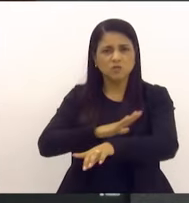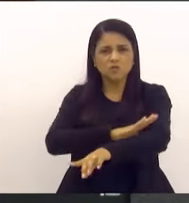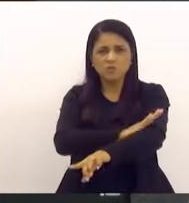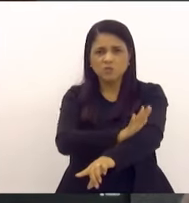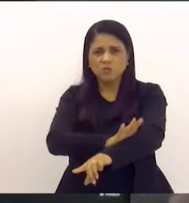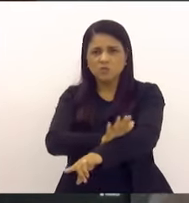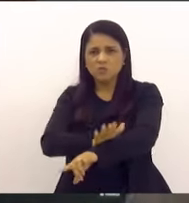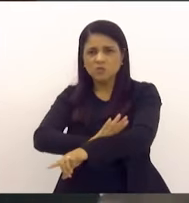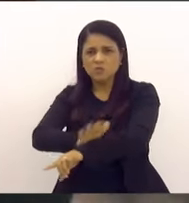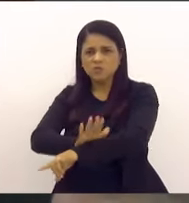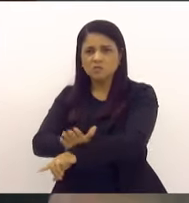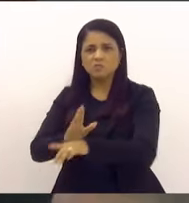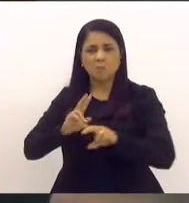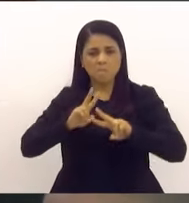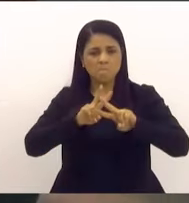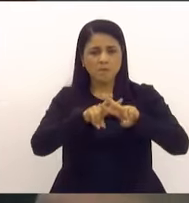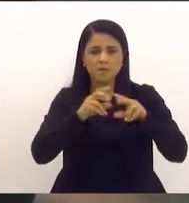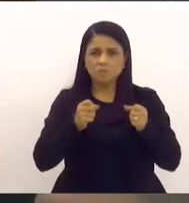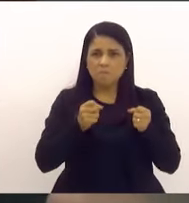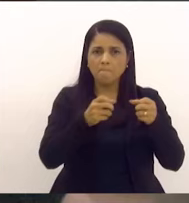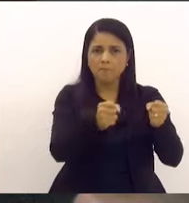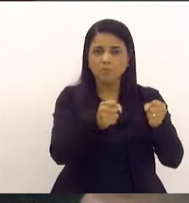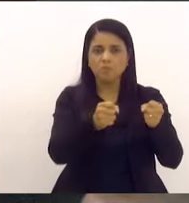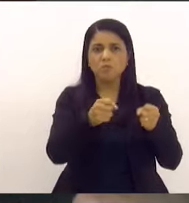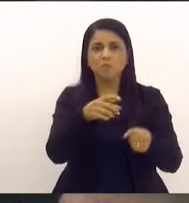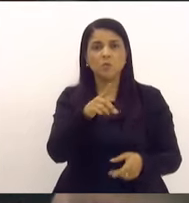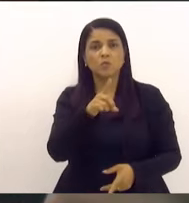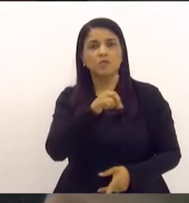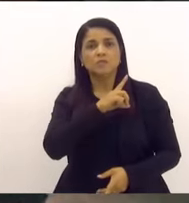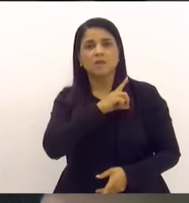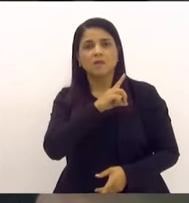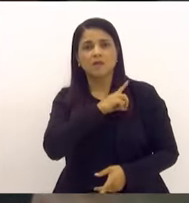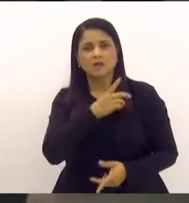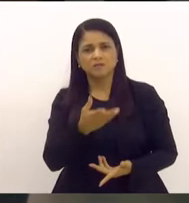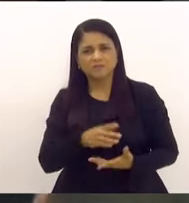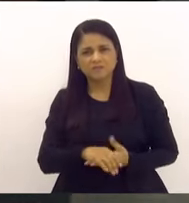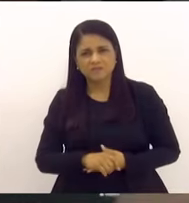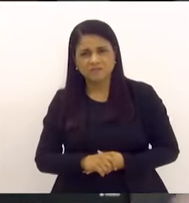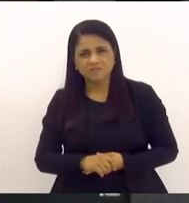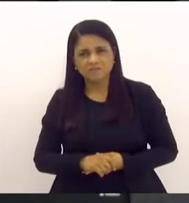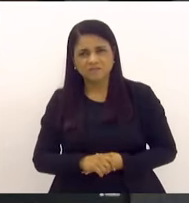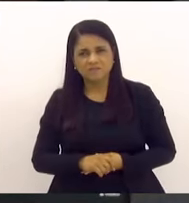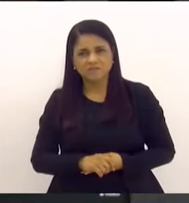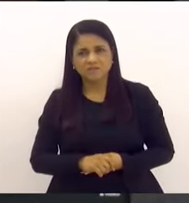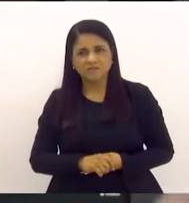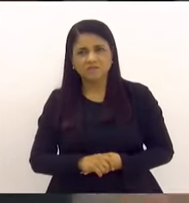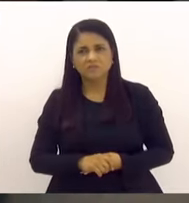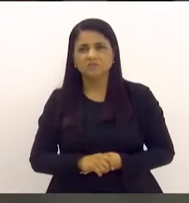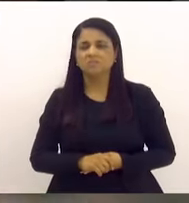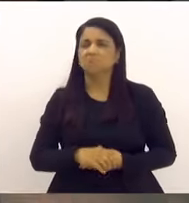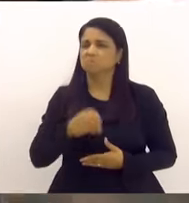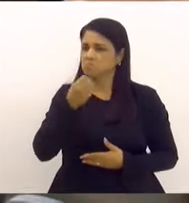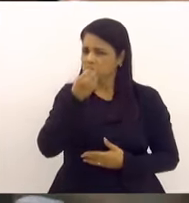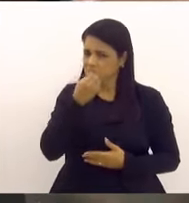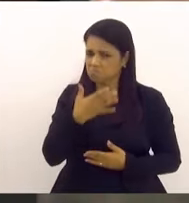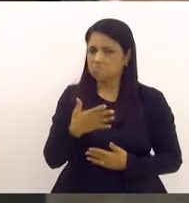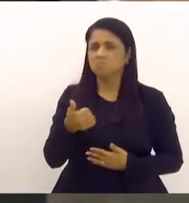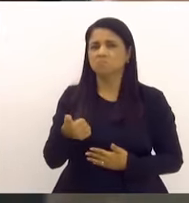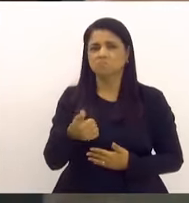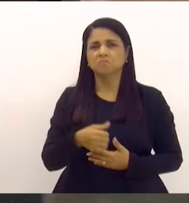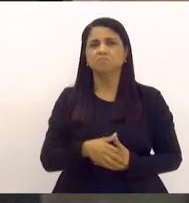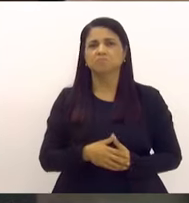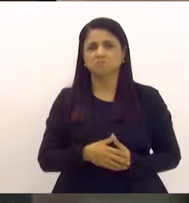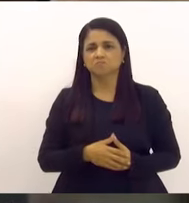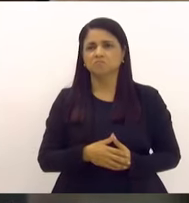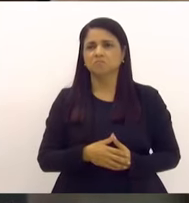em flagrante por um deputado, por um delegado. Então, eu acho de bom tom a